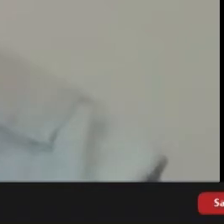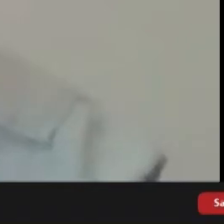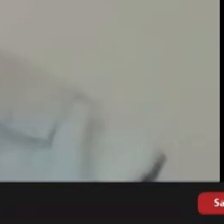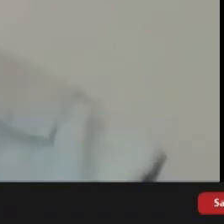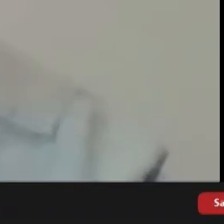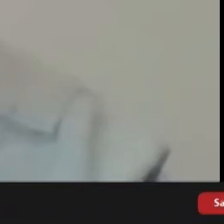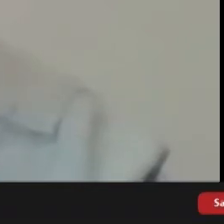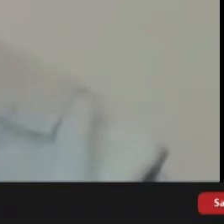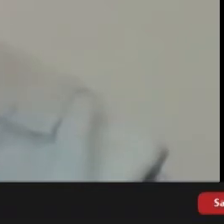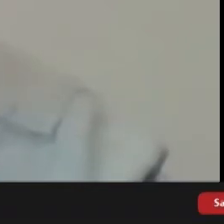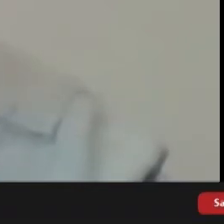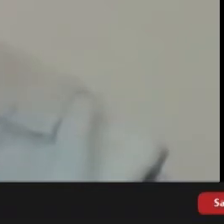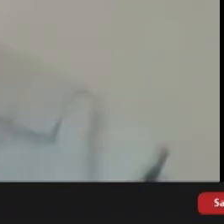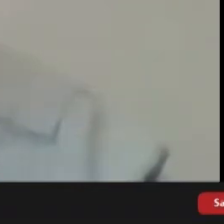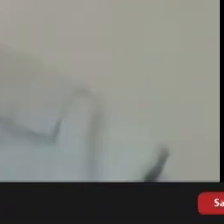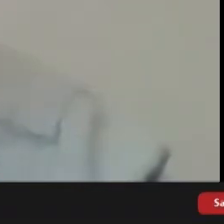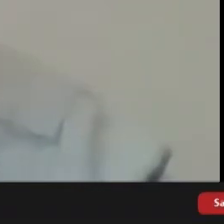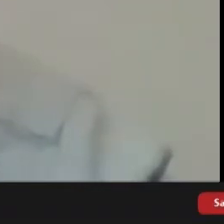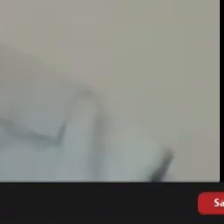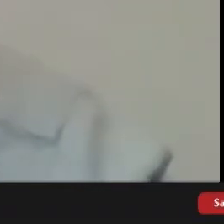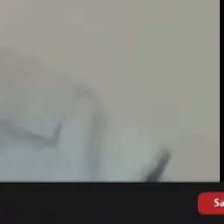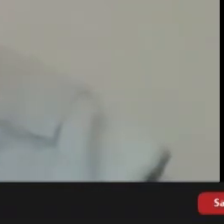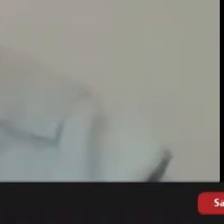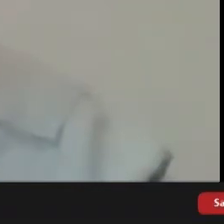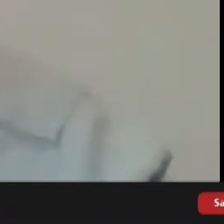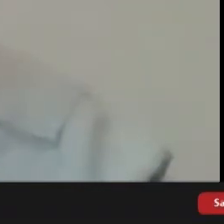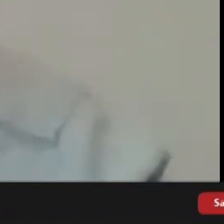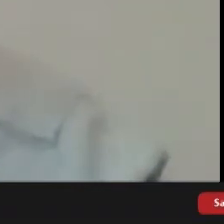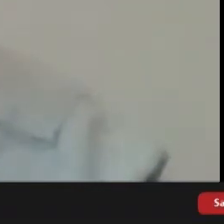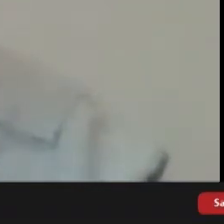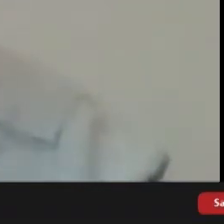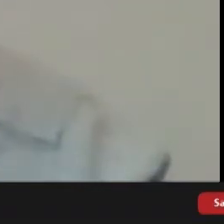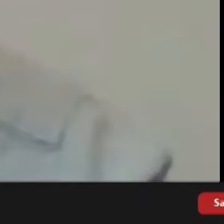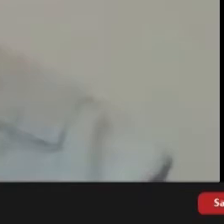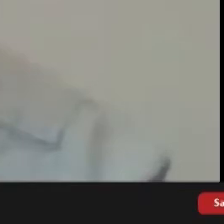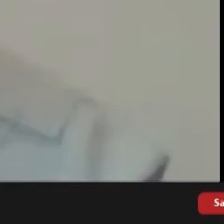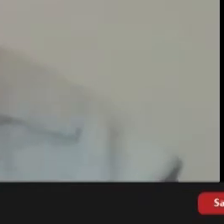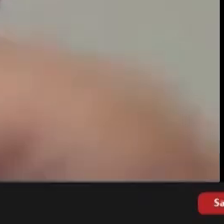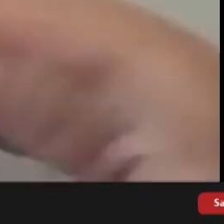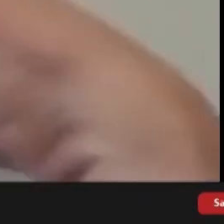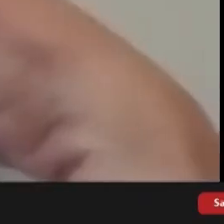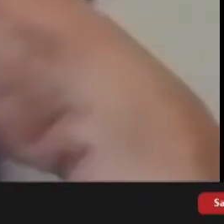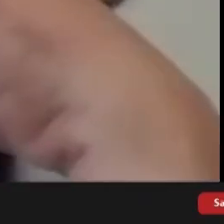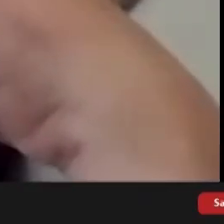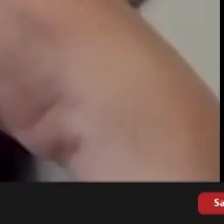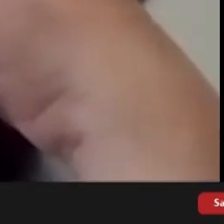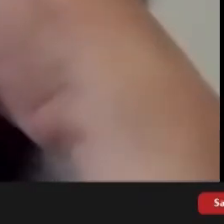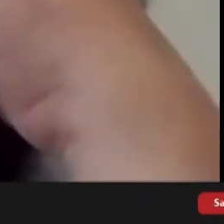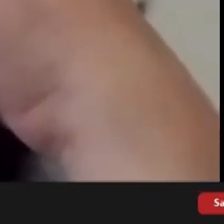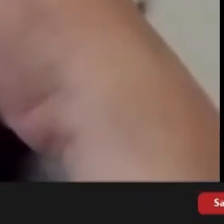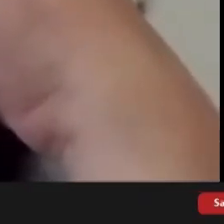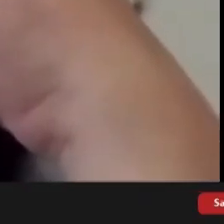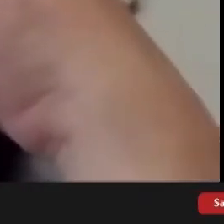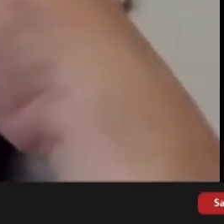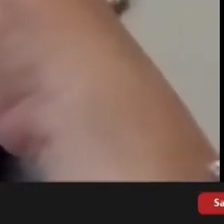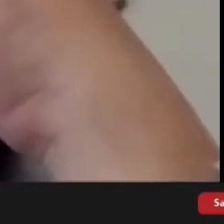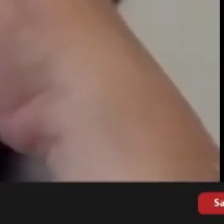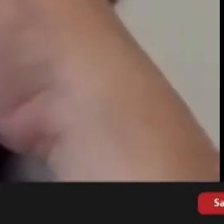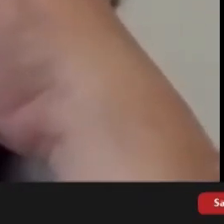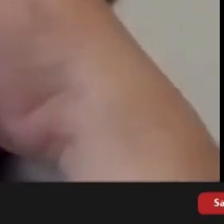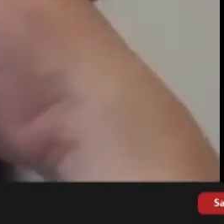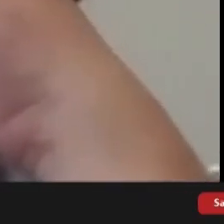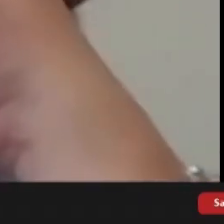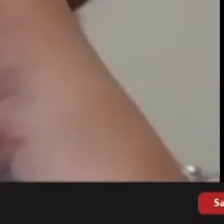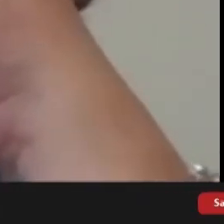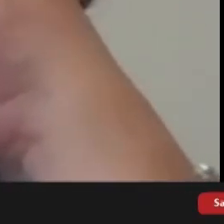tinha uma rede que atendesse, né? Creche, nada. Então,